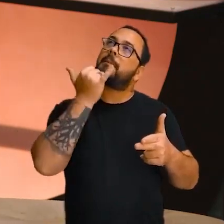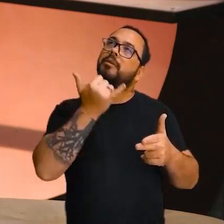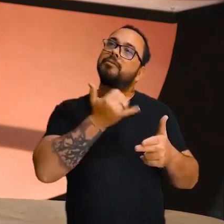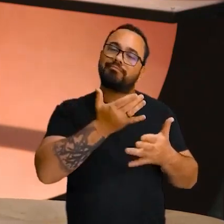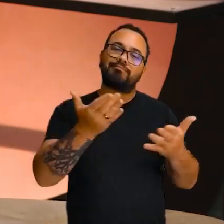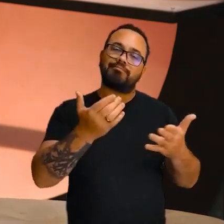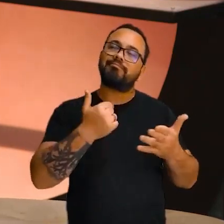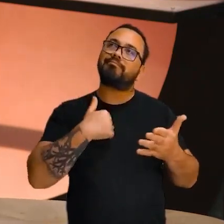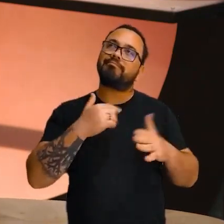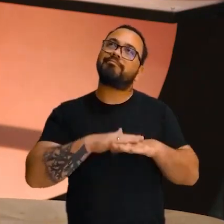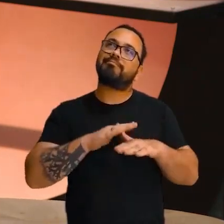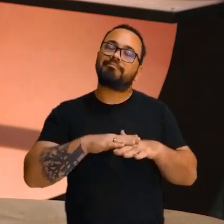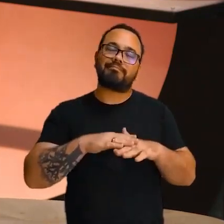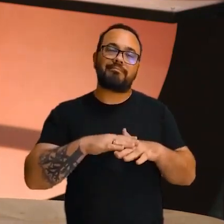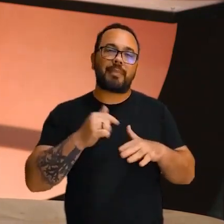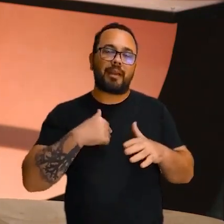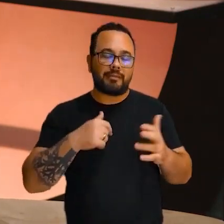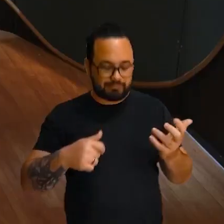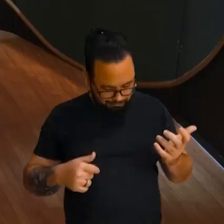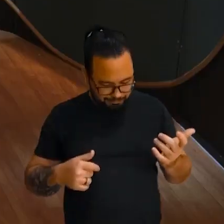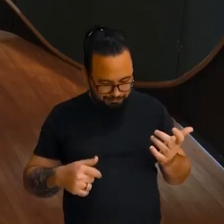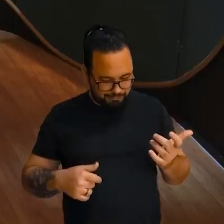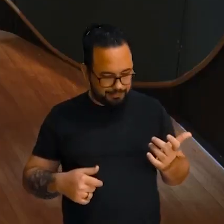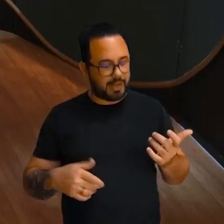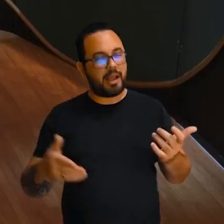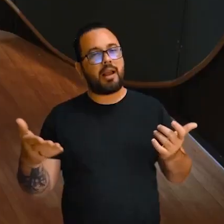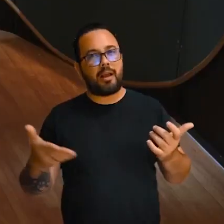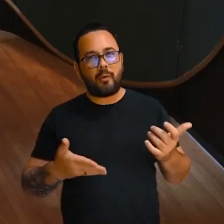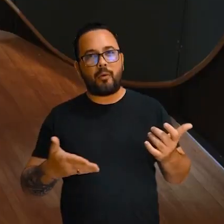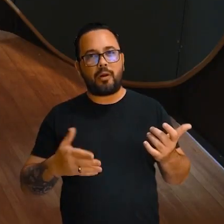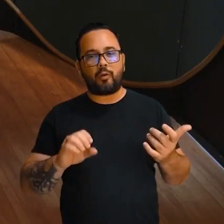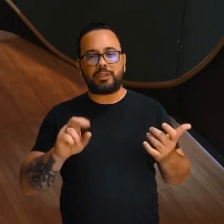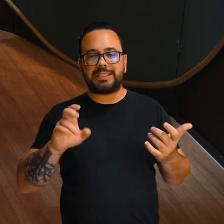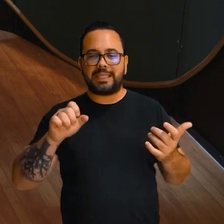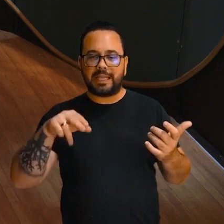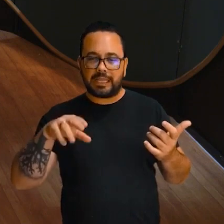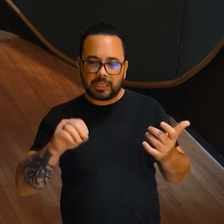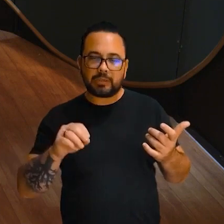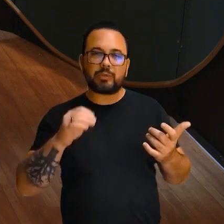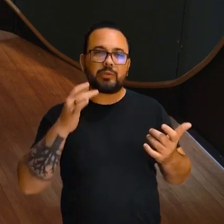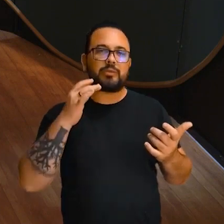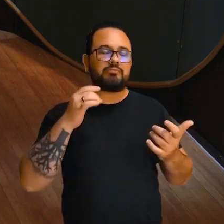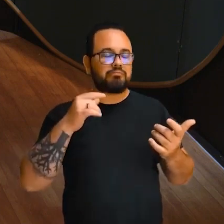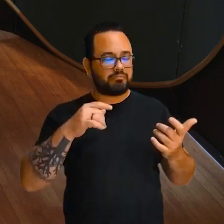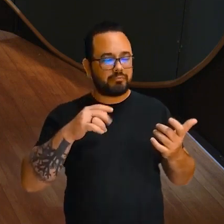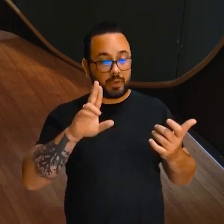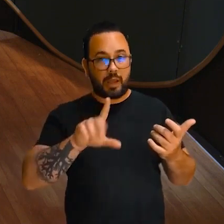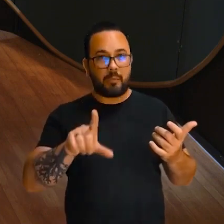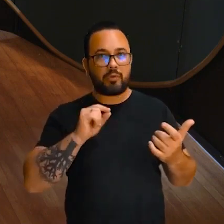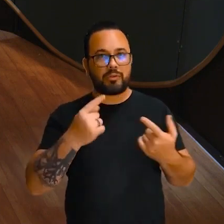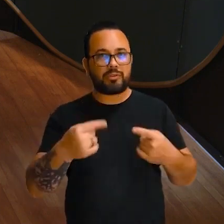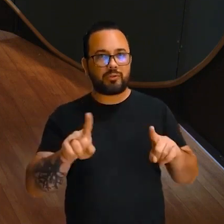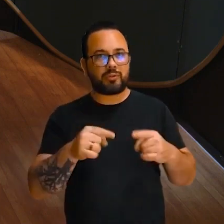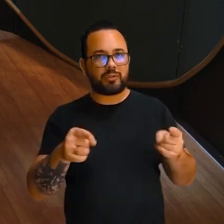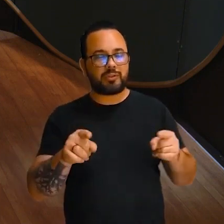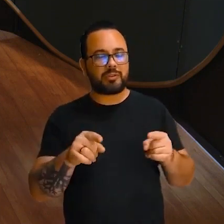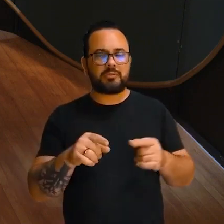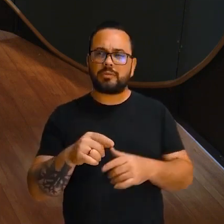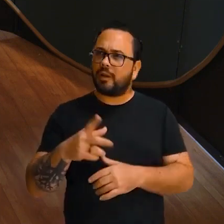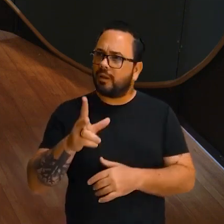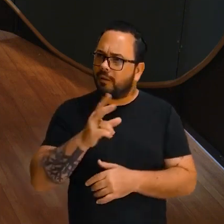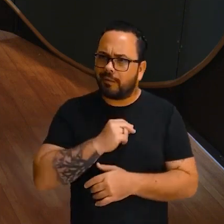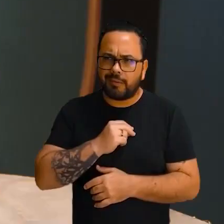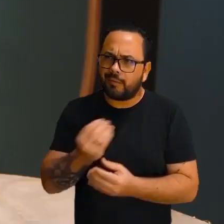isso. Eu baixei minha cabeça assim e falei, bom, vai ser Oceano. Eu não sabia qual do Djavan que eu ia tocar, mas eu toquei Oceano. Nossa, que ridículo, eu não acredito que você